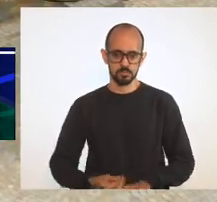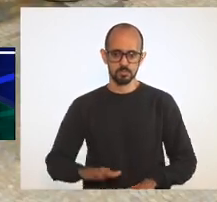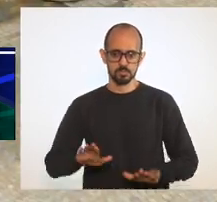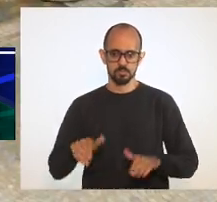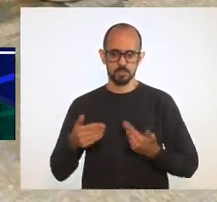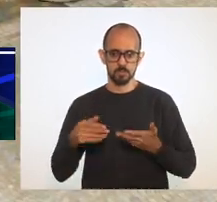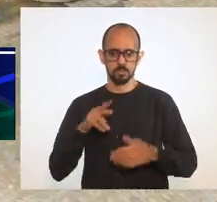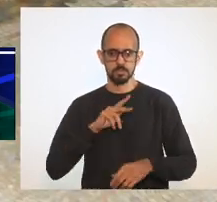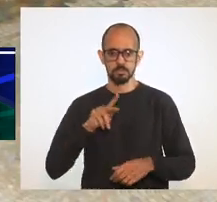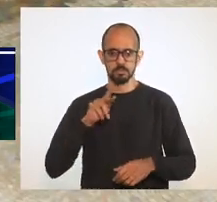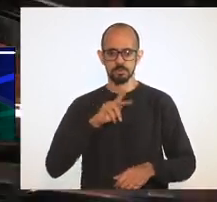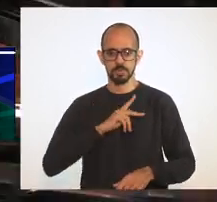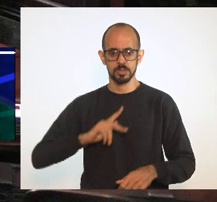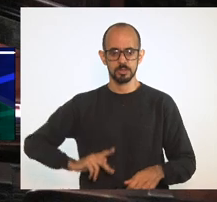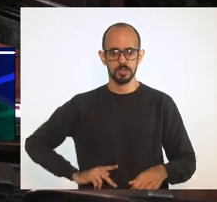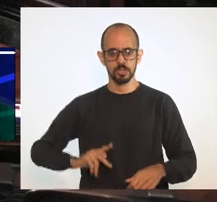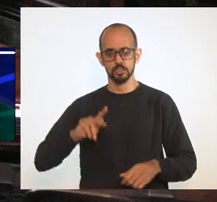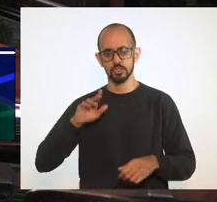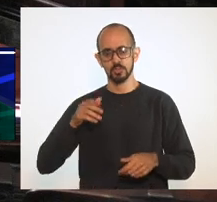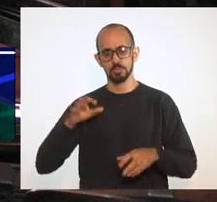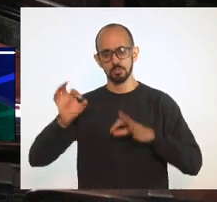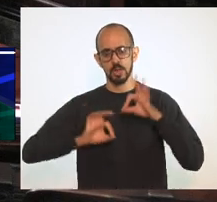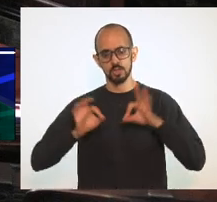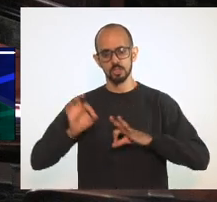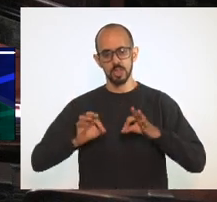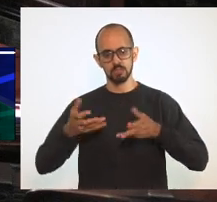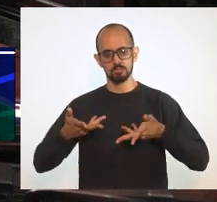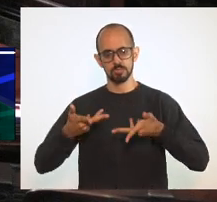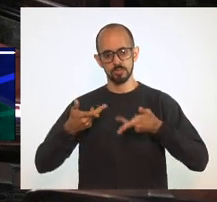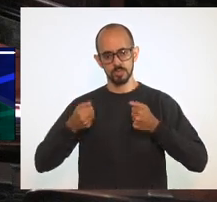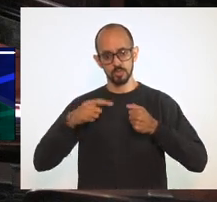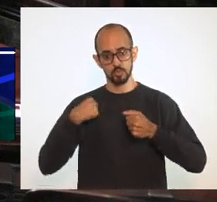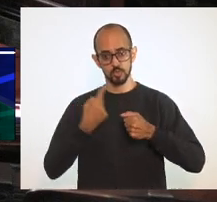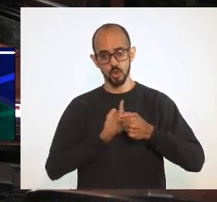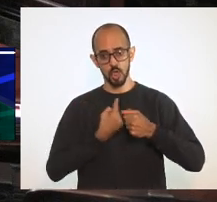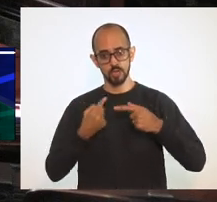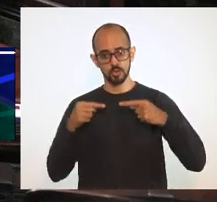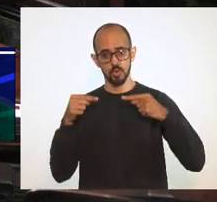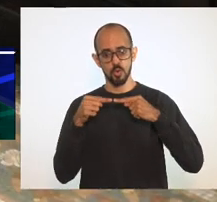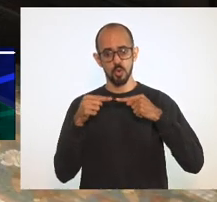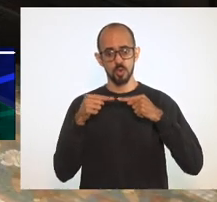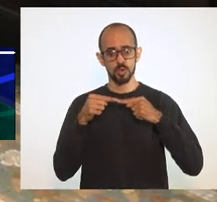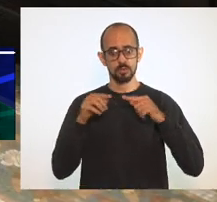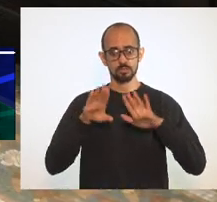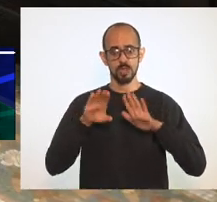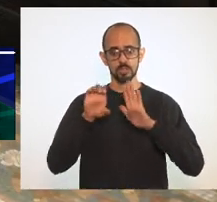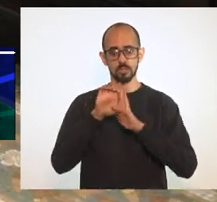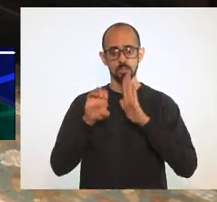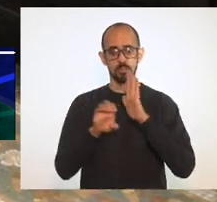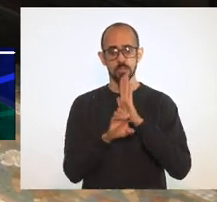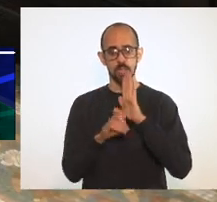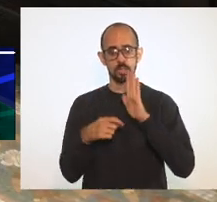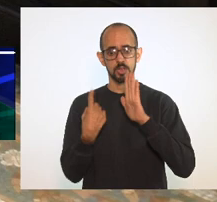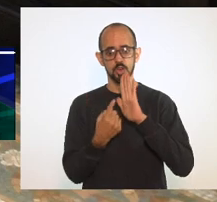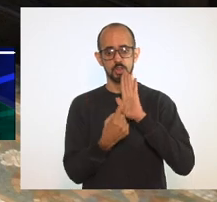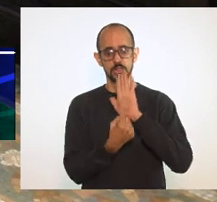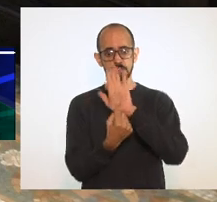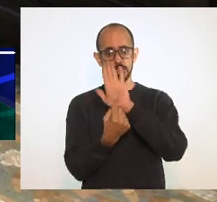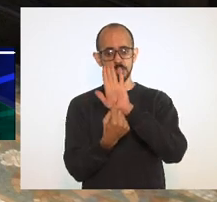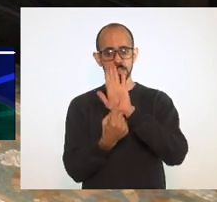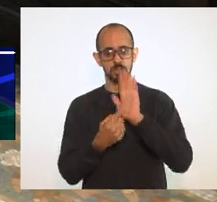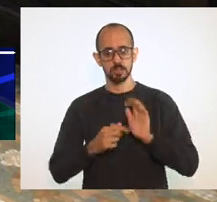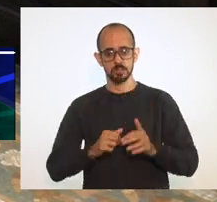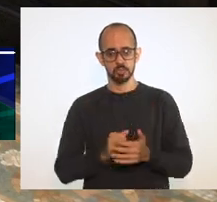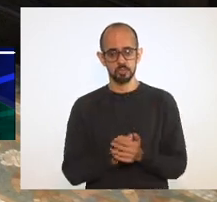Presidente, projeto é meritório e nós somos favoráveis com uma emenda que nós apresentamos. Favorável